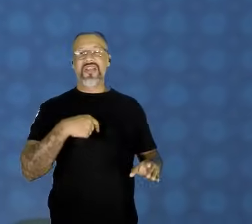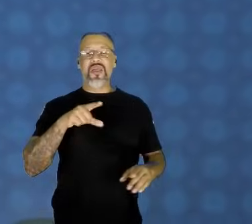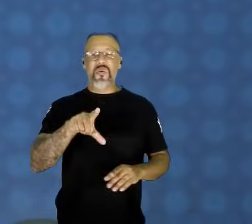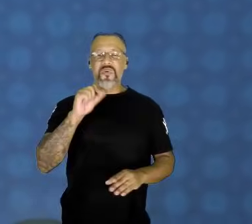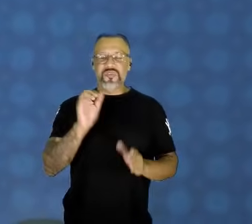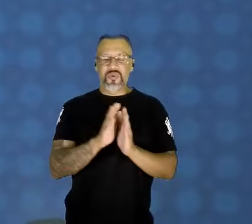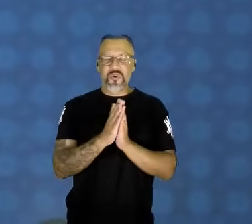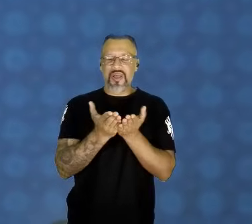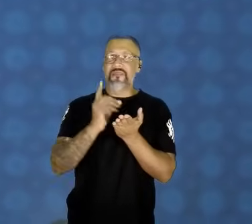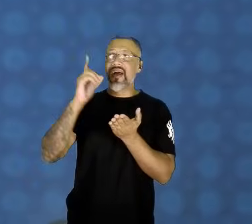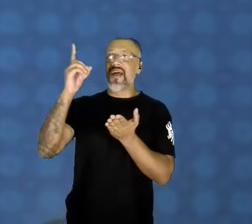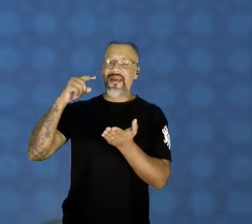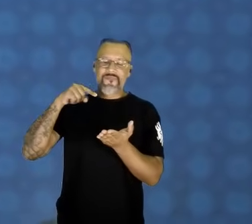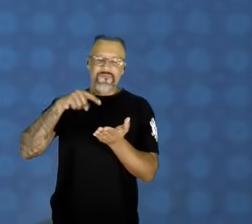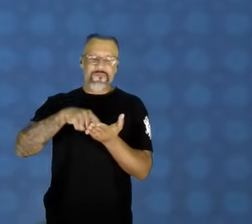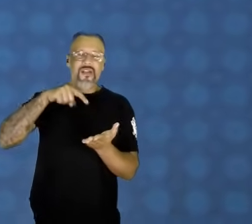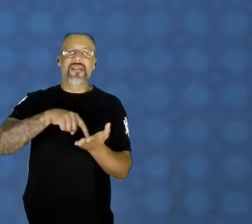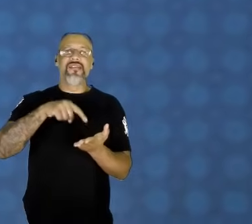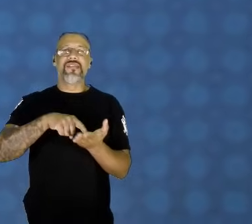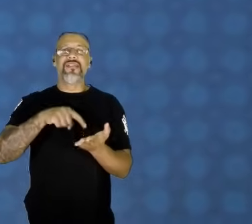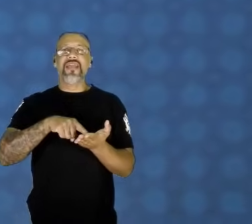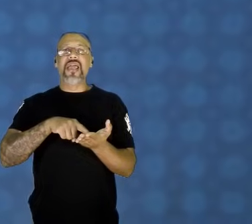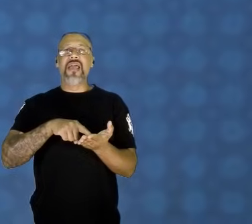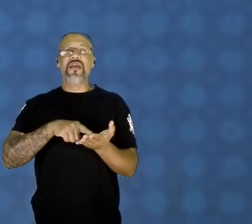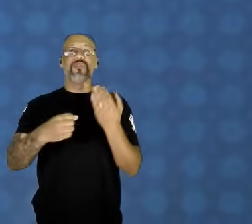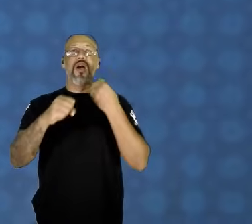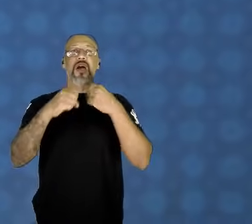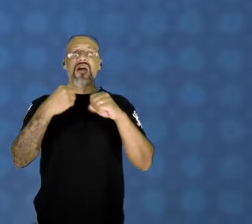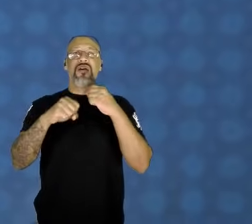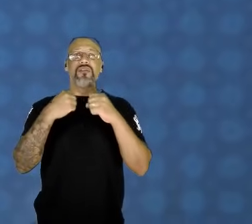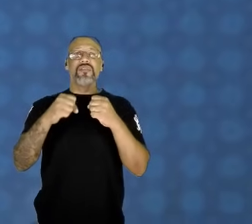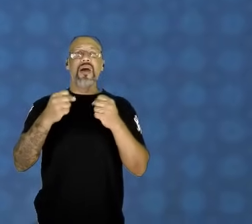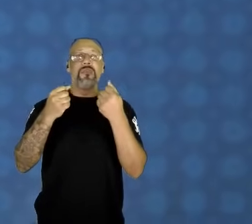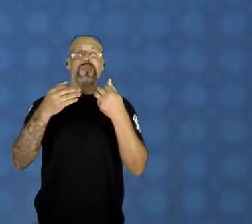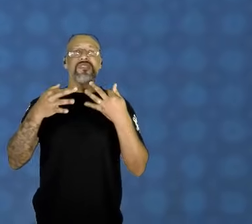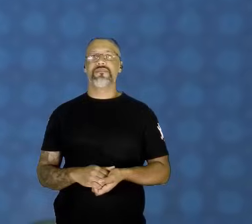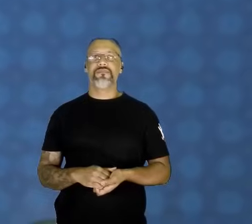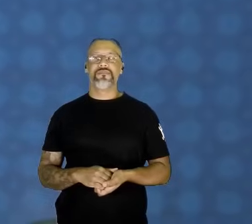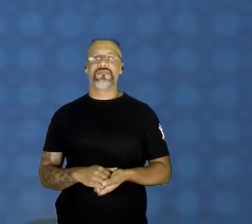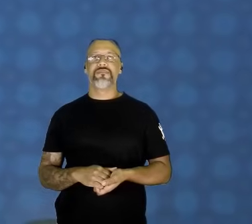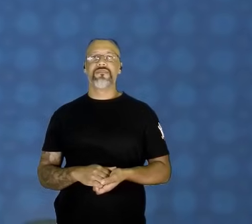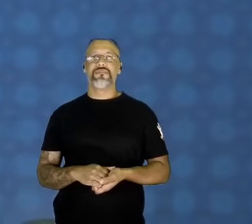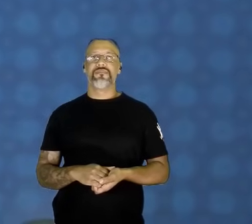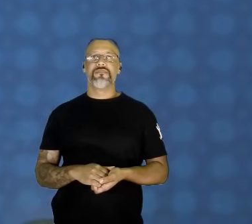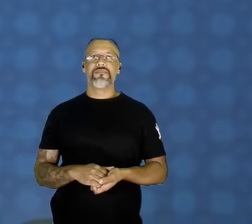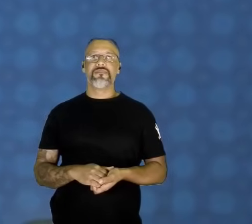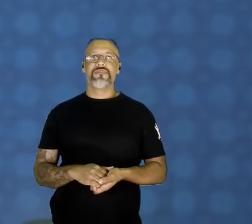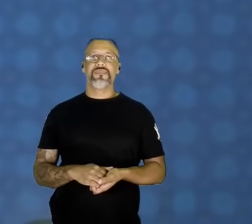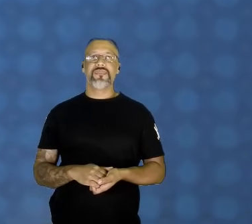que Deus diz, eu fico com a Bíblia. O Salmo 18, 30 diz: